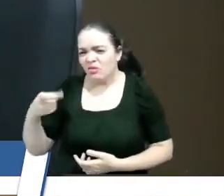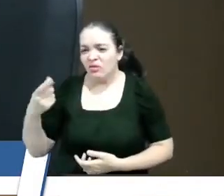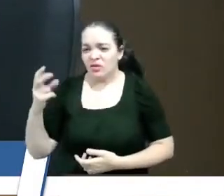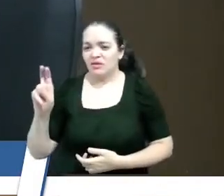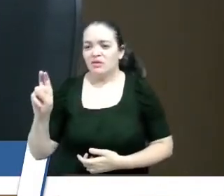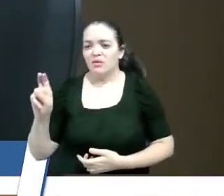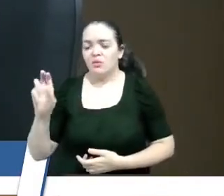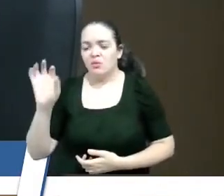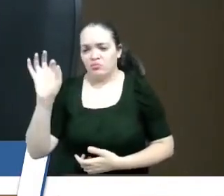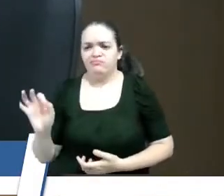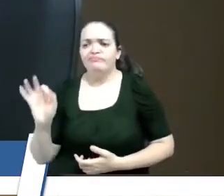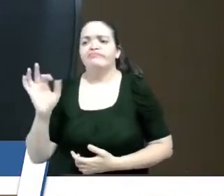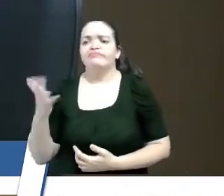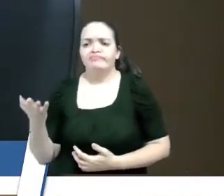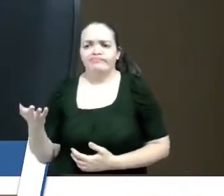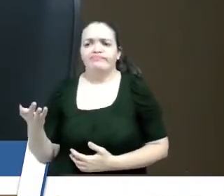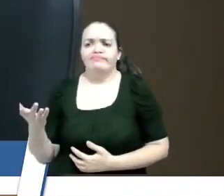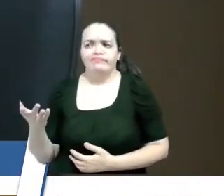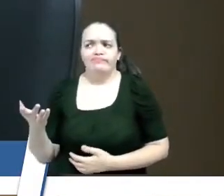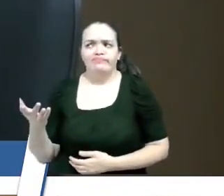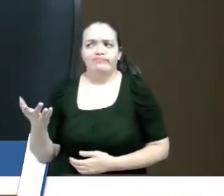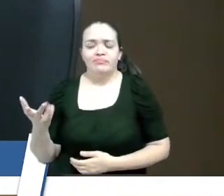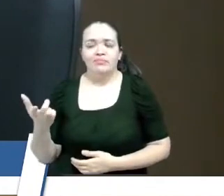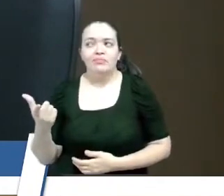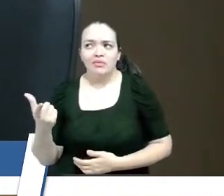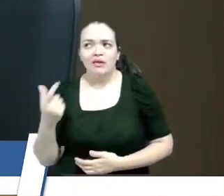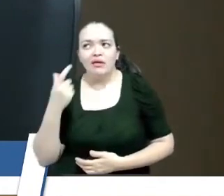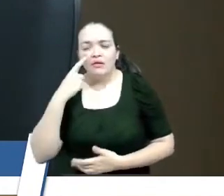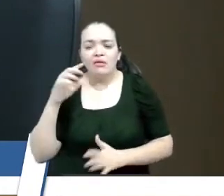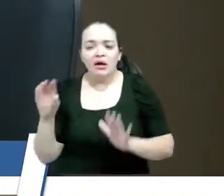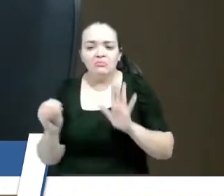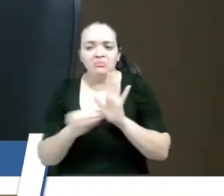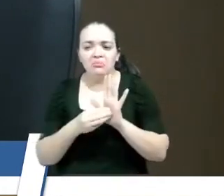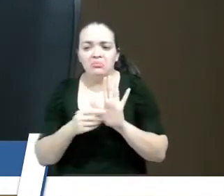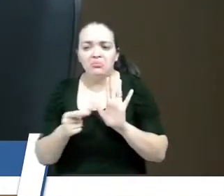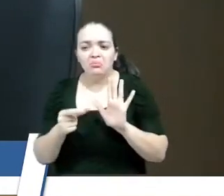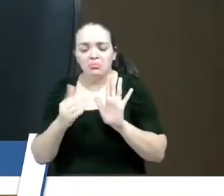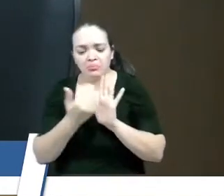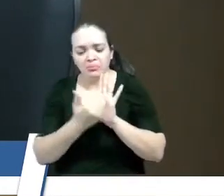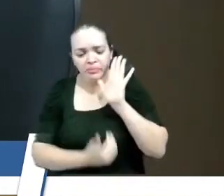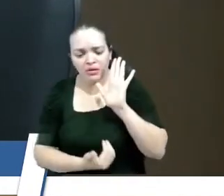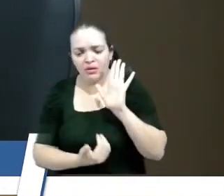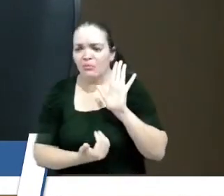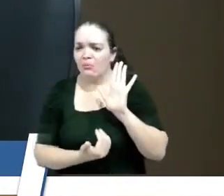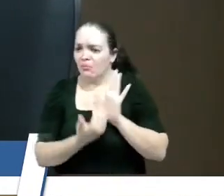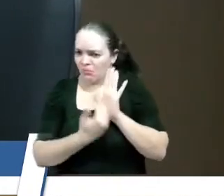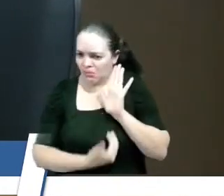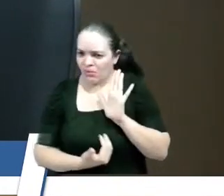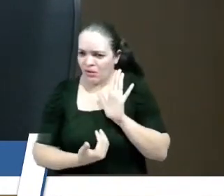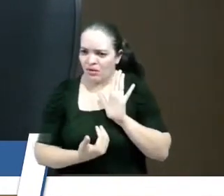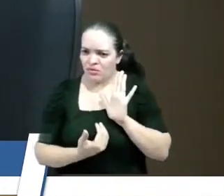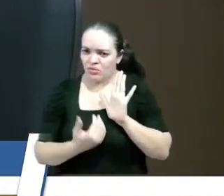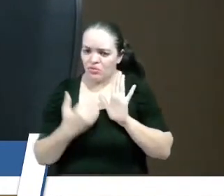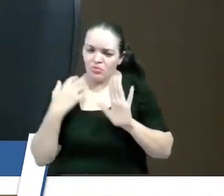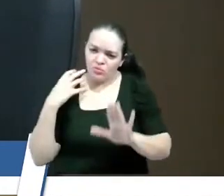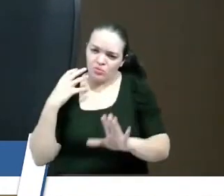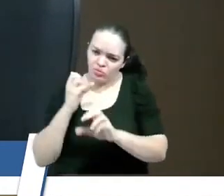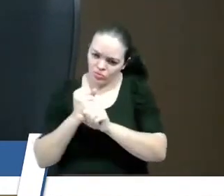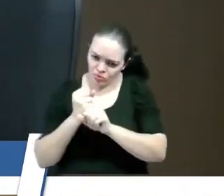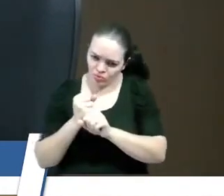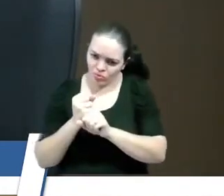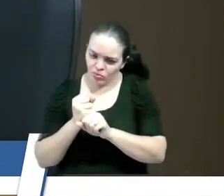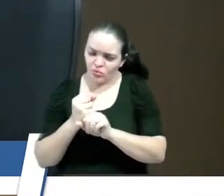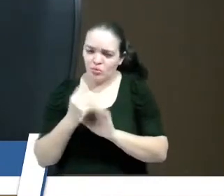Então, quer dizer, vai colocar menos do que está sendo da evolução total, está colocando menos